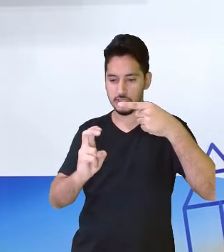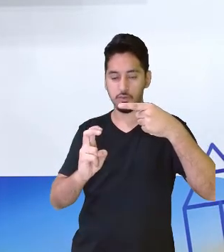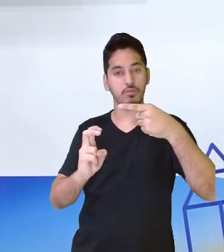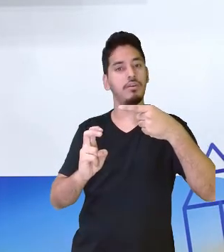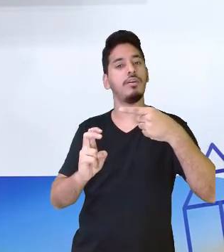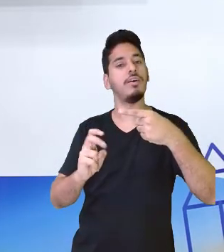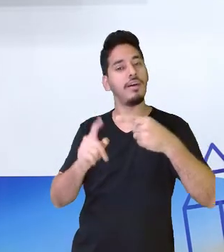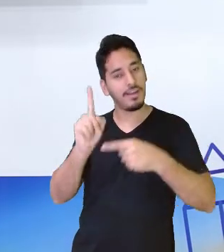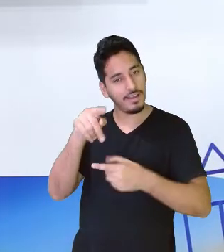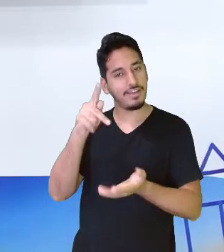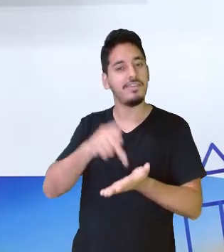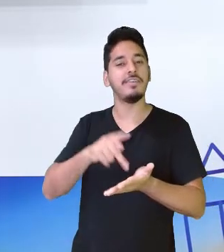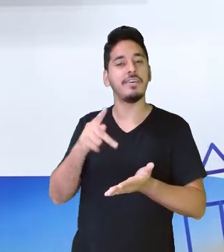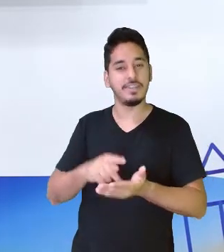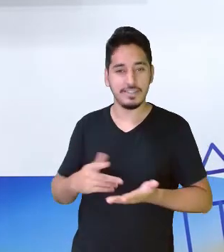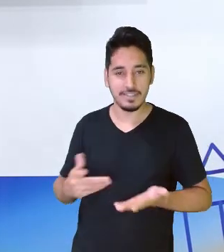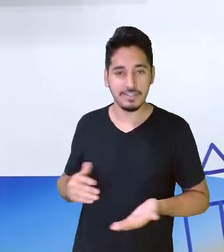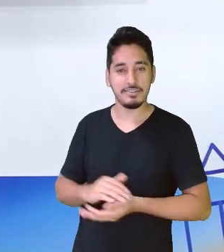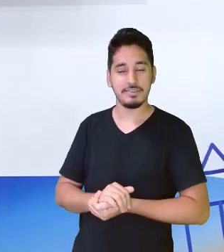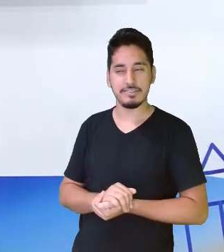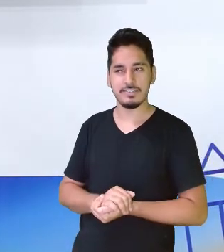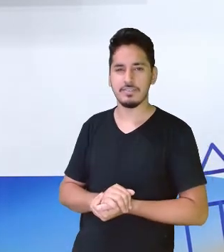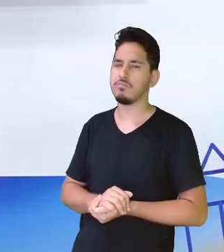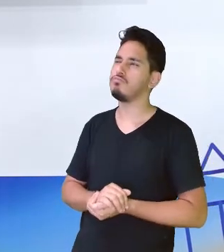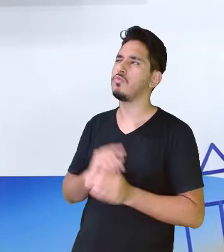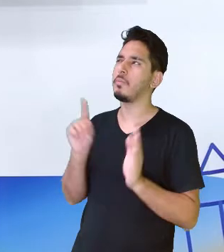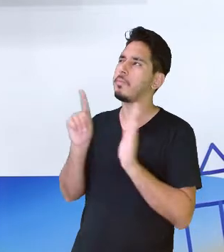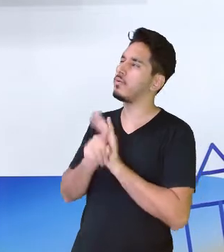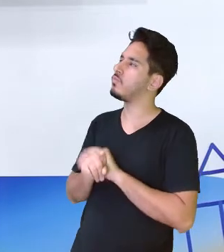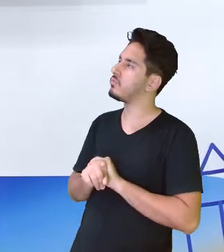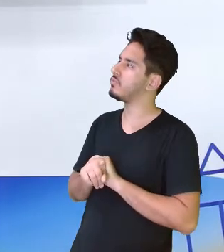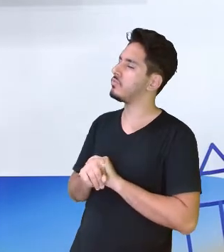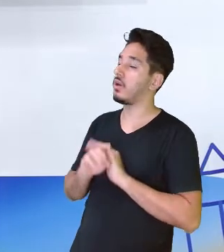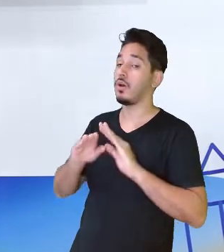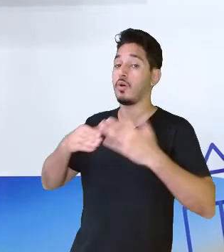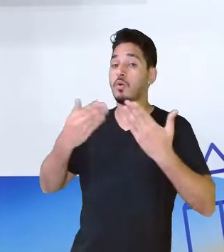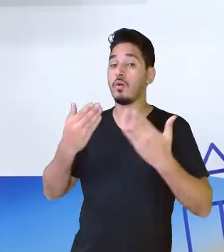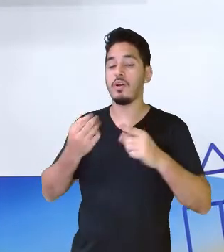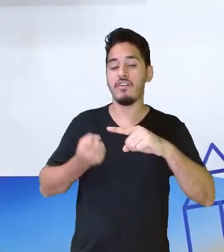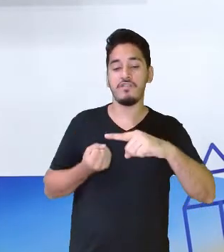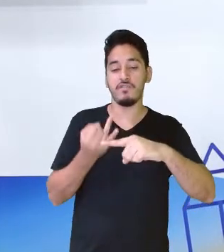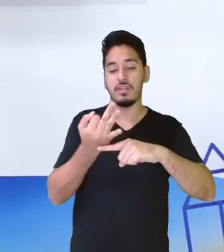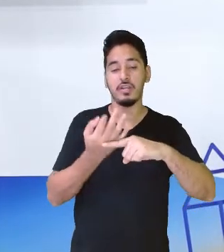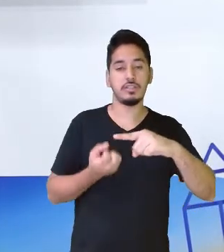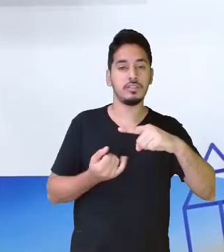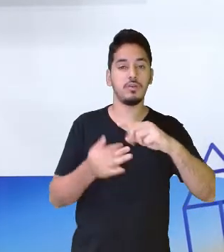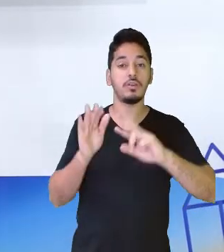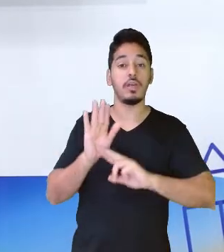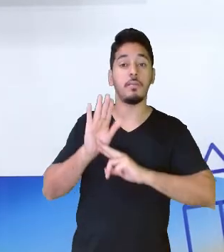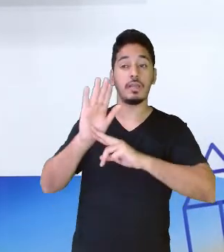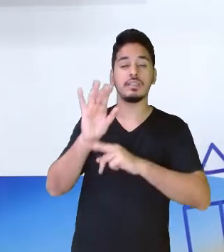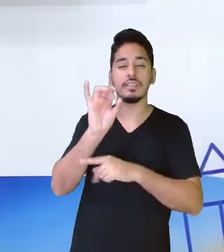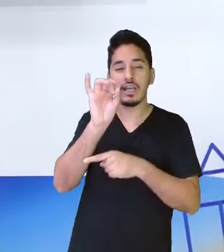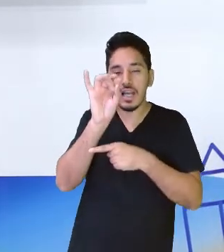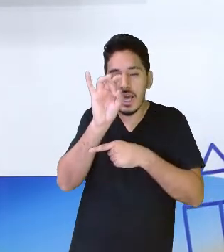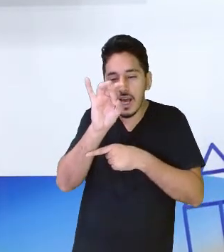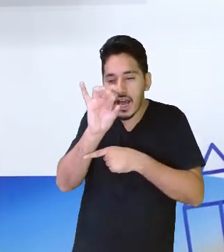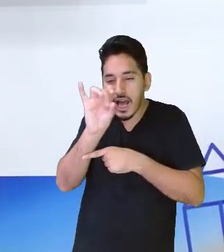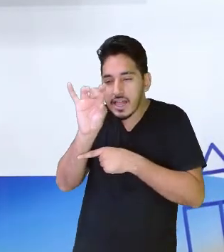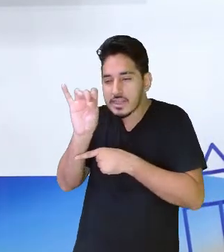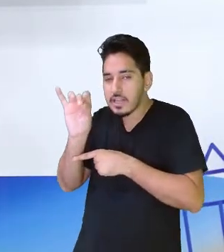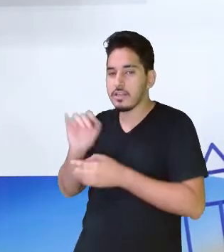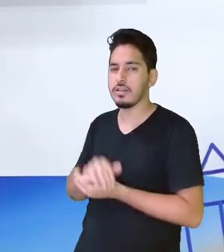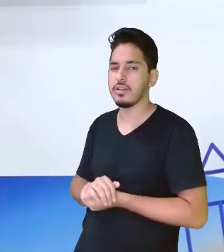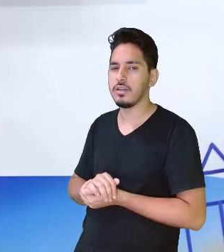Claro que é verdade. Qual é a pergunta? Qual é a fração que representa cada uma